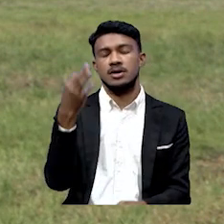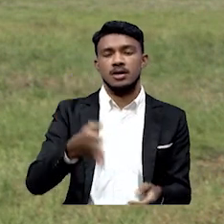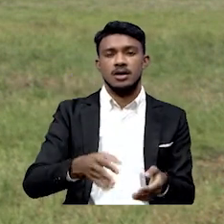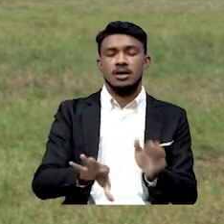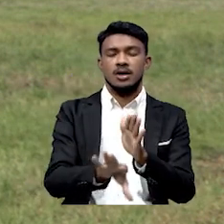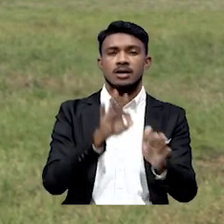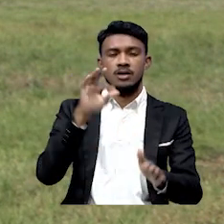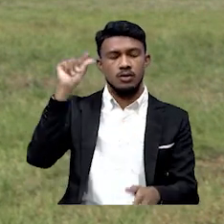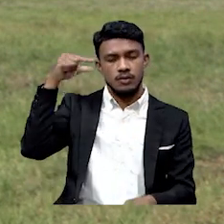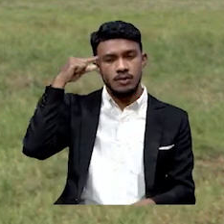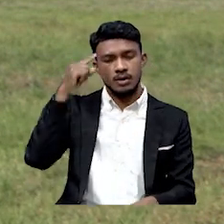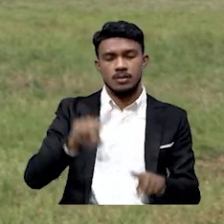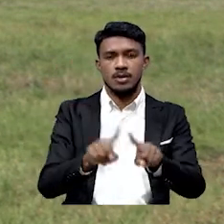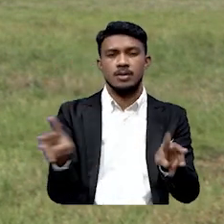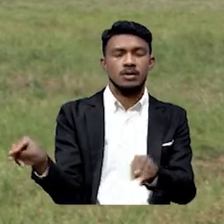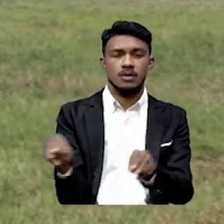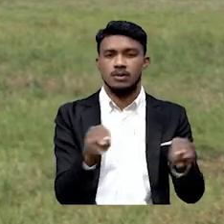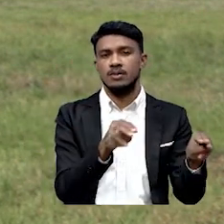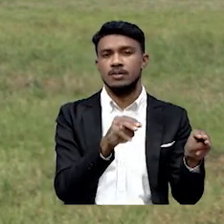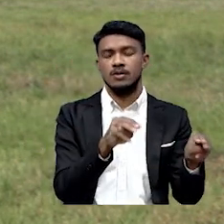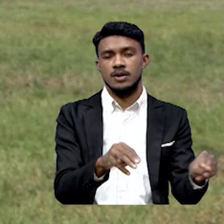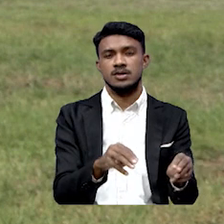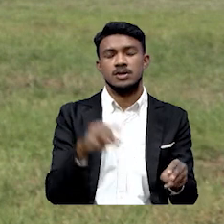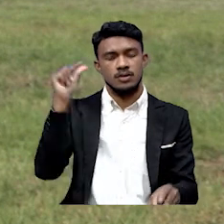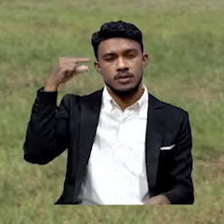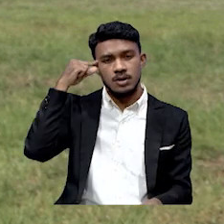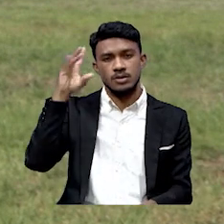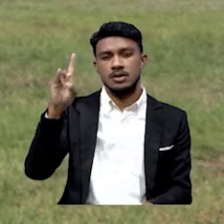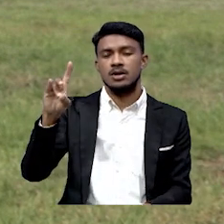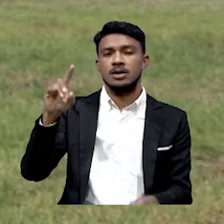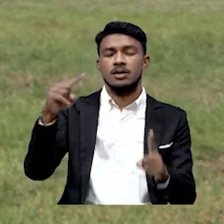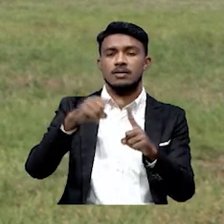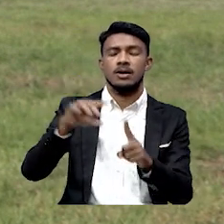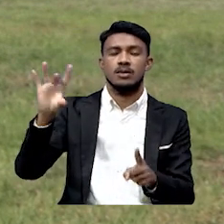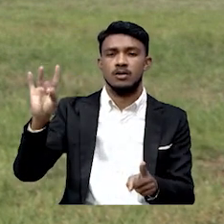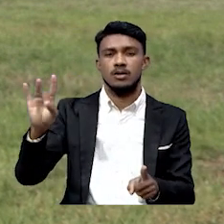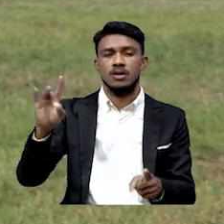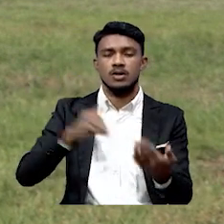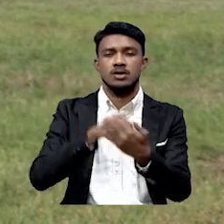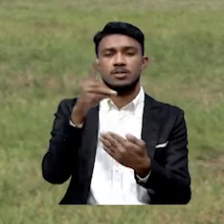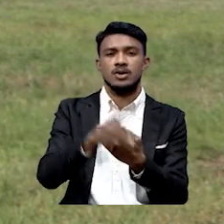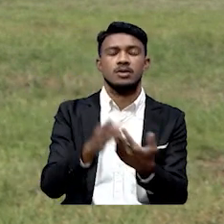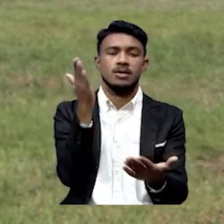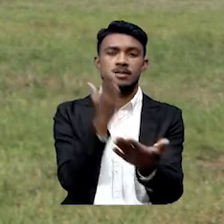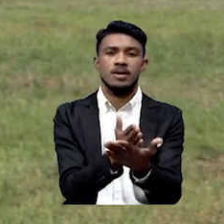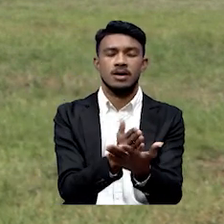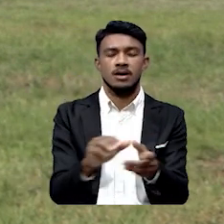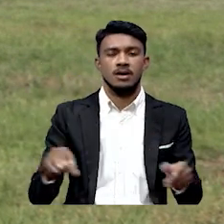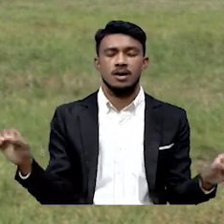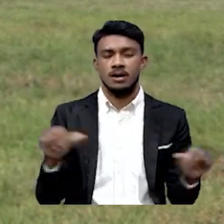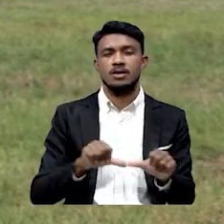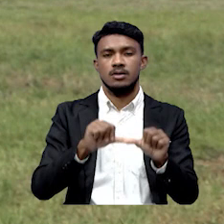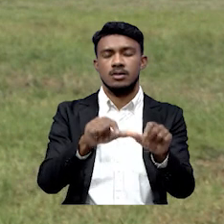mudança governo setimo governo ba oitavo governo então desenvolvimento ne cancela tia la consegue continuação ma be amina fatin relata